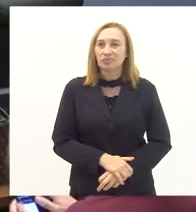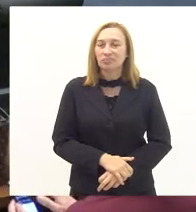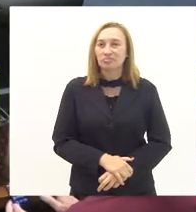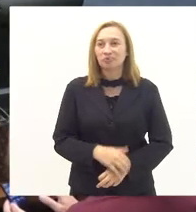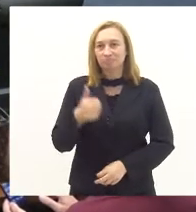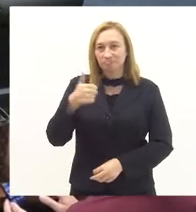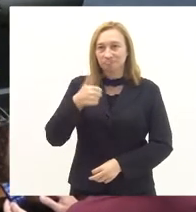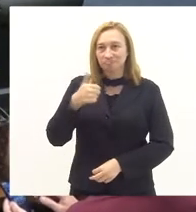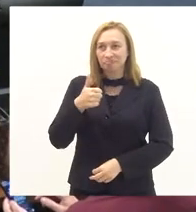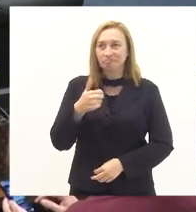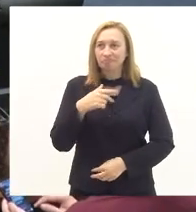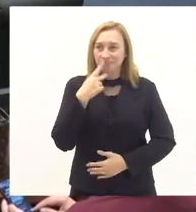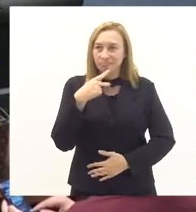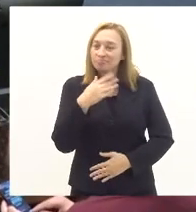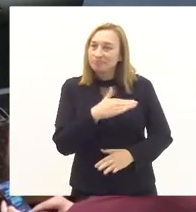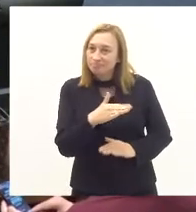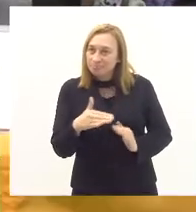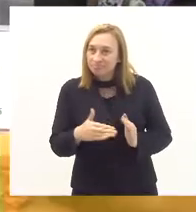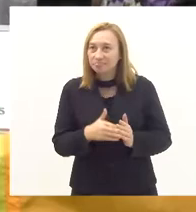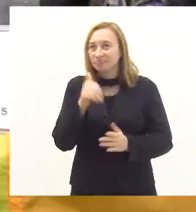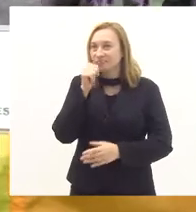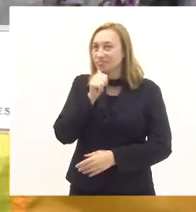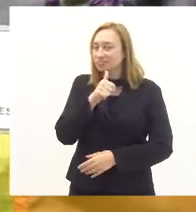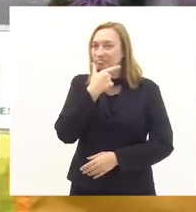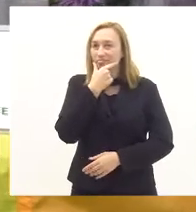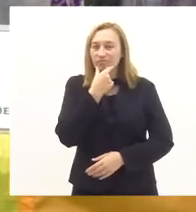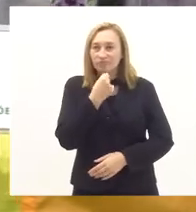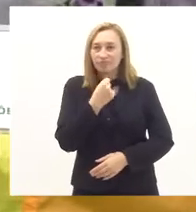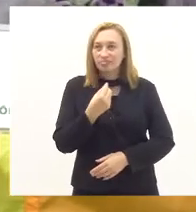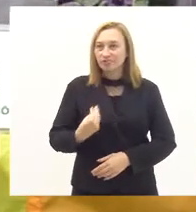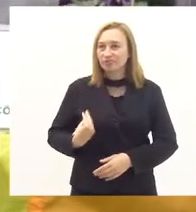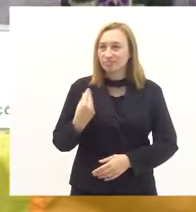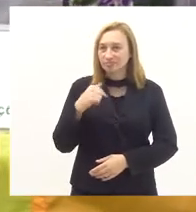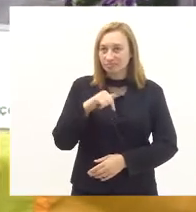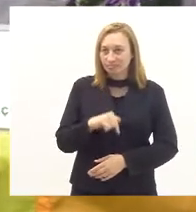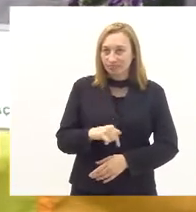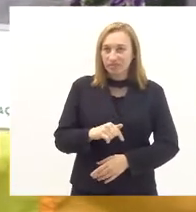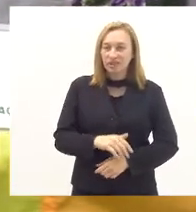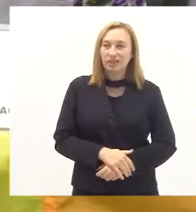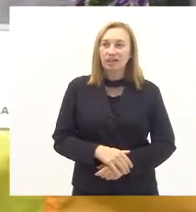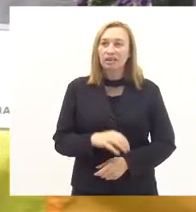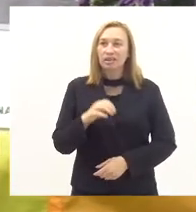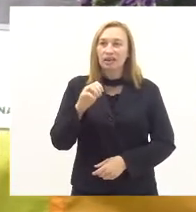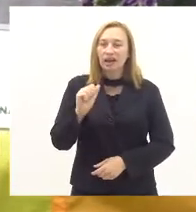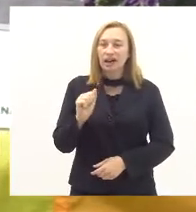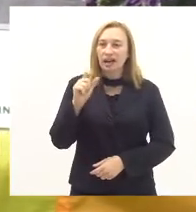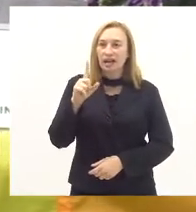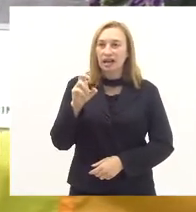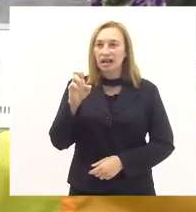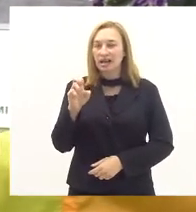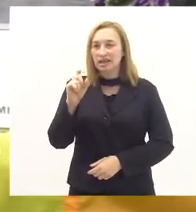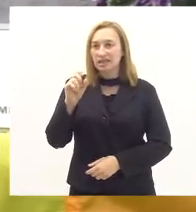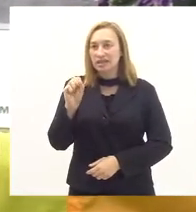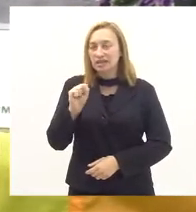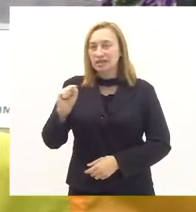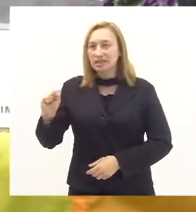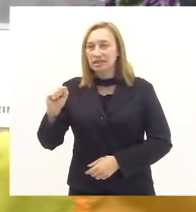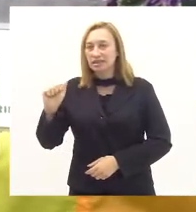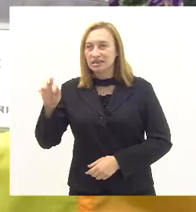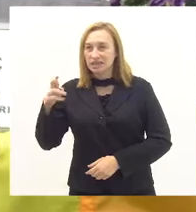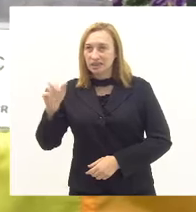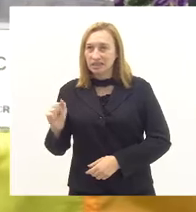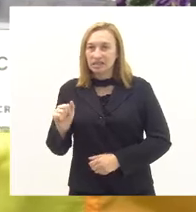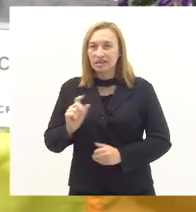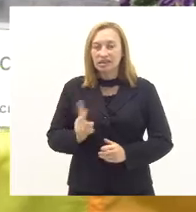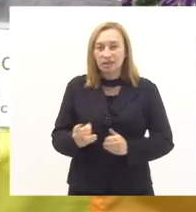Primeiro, dizer para todas, todos, todes que aqui estão, a Alessandra Ramos sempre acompanhou todas